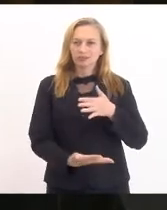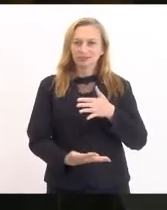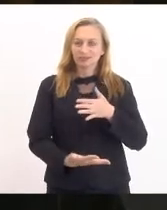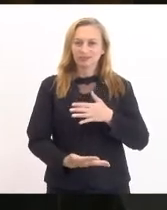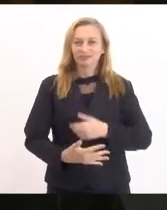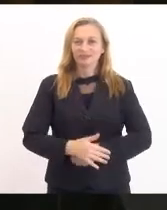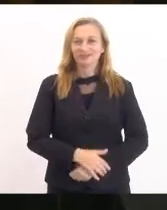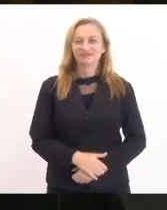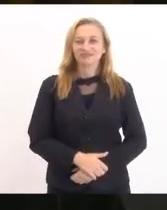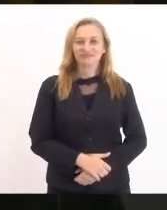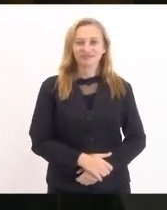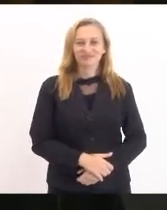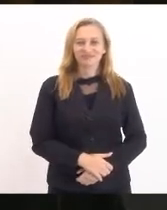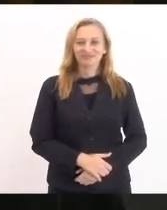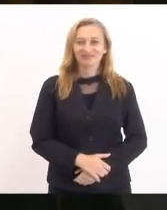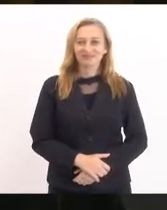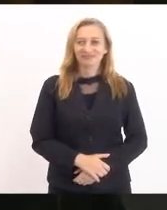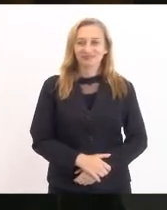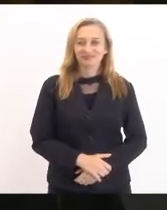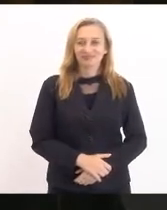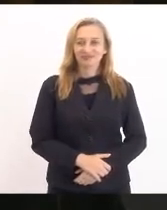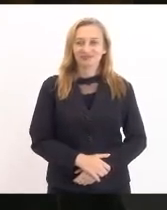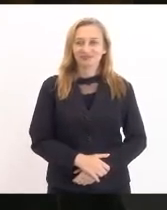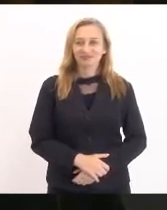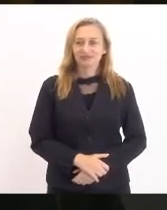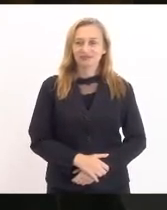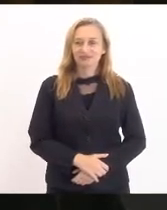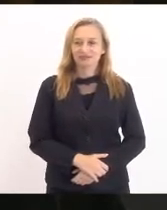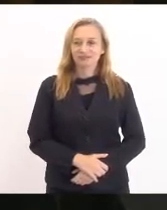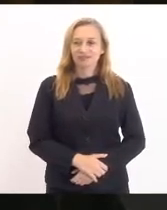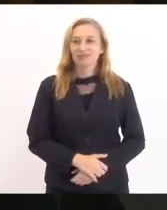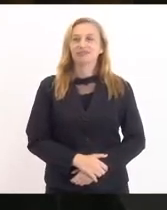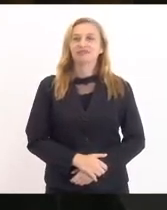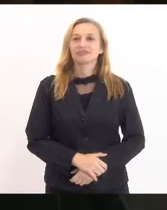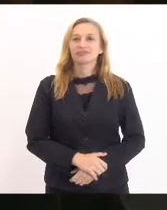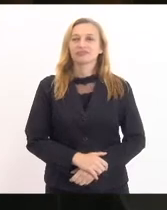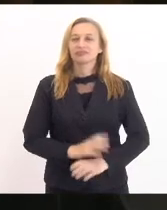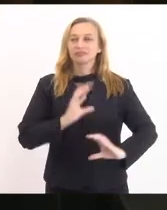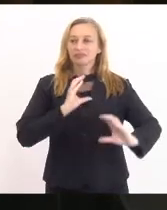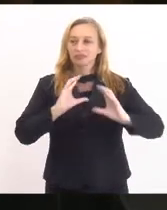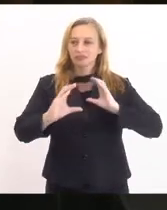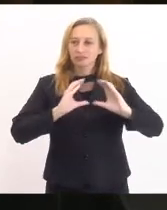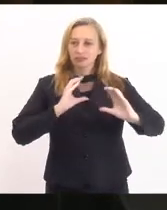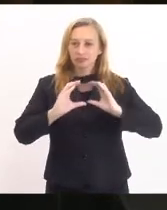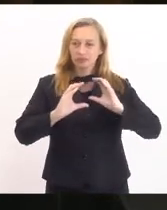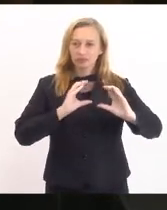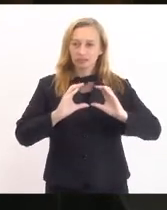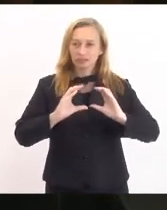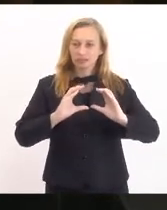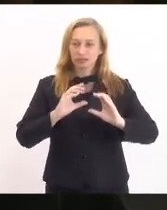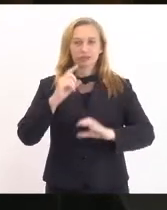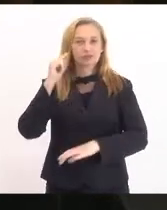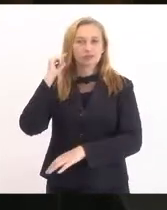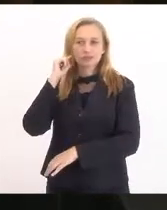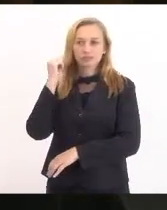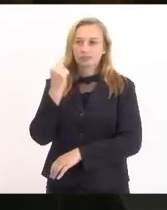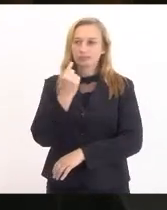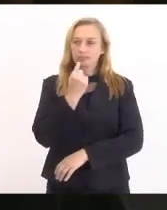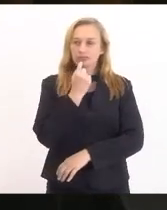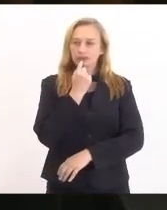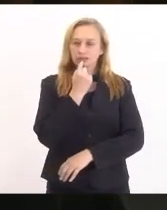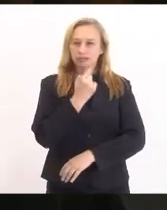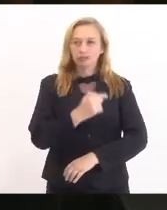de Libra, que leva a nossa voz aos